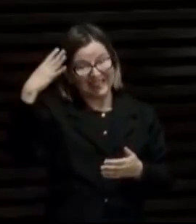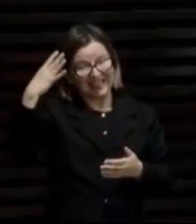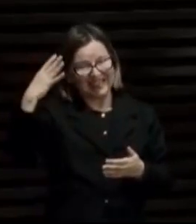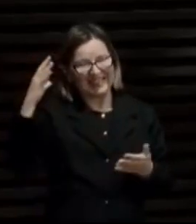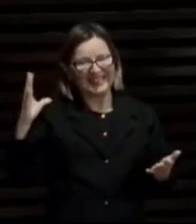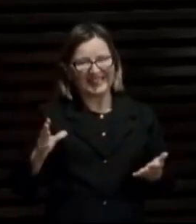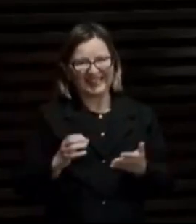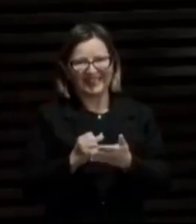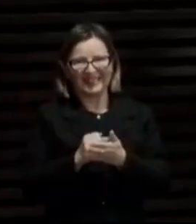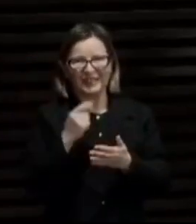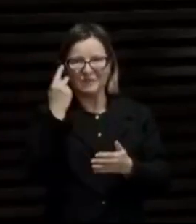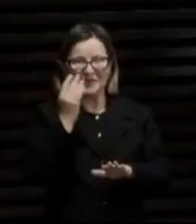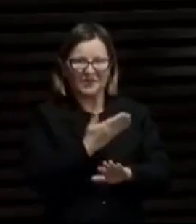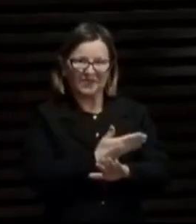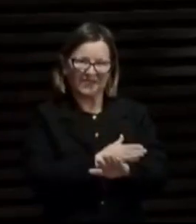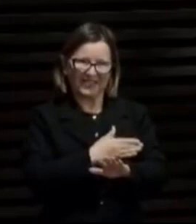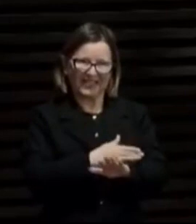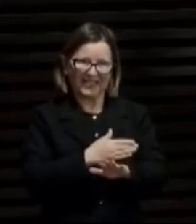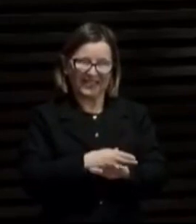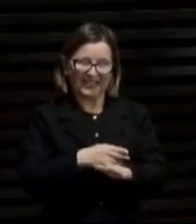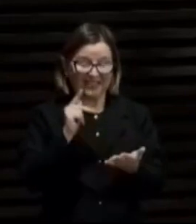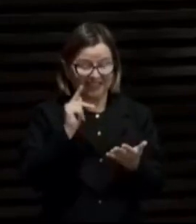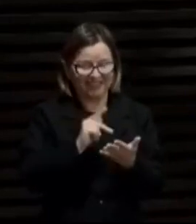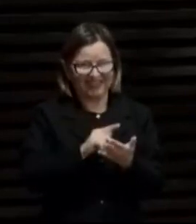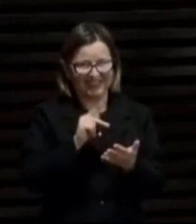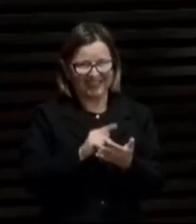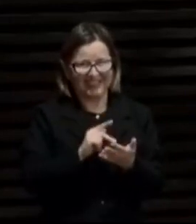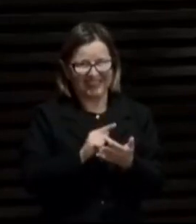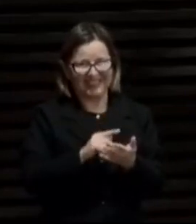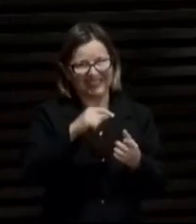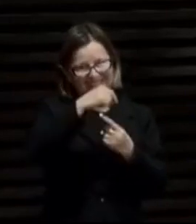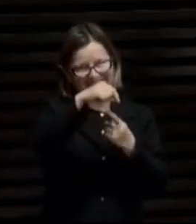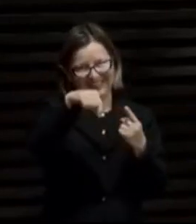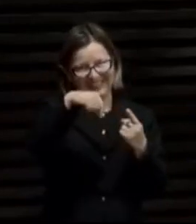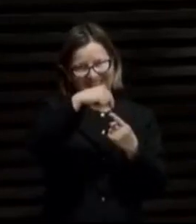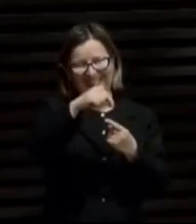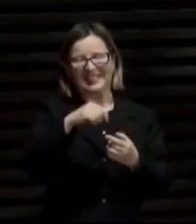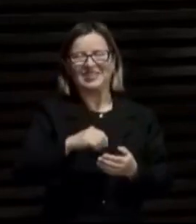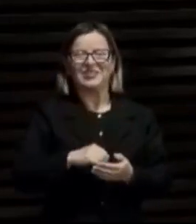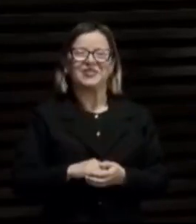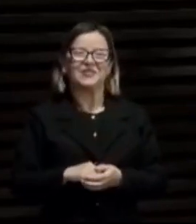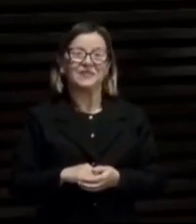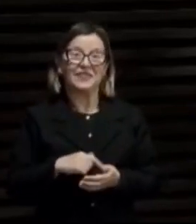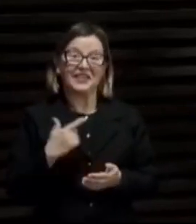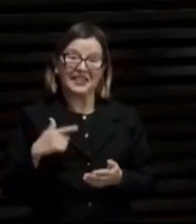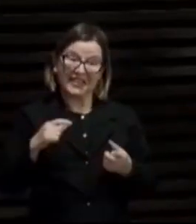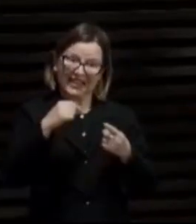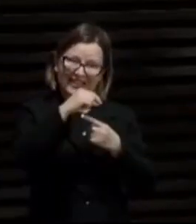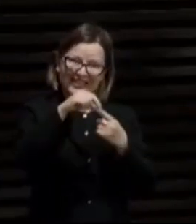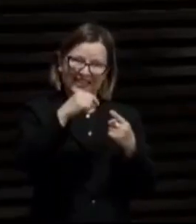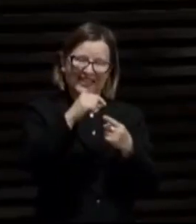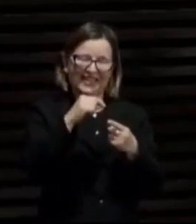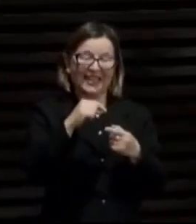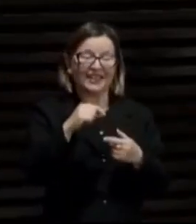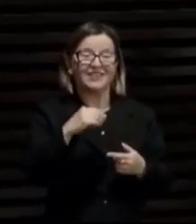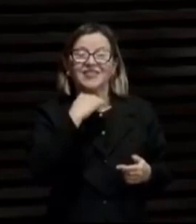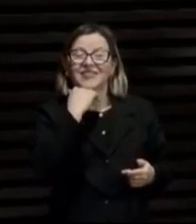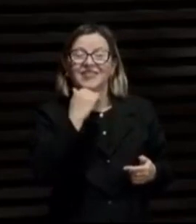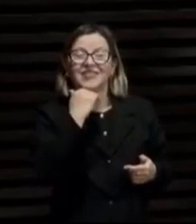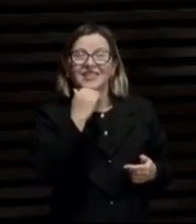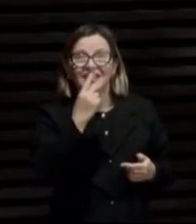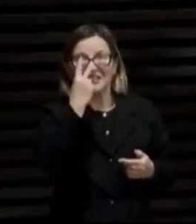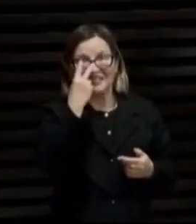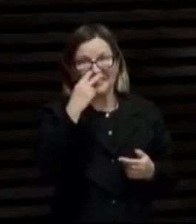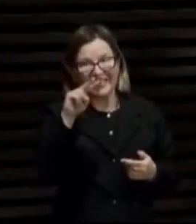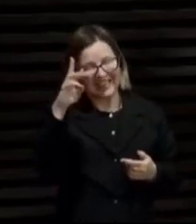salvadoras para a prática da verdadeira santidade, sem a qual ninguém verá o